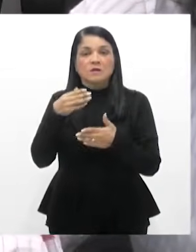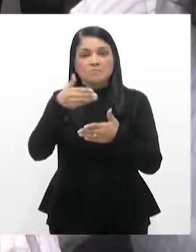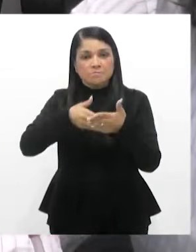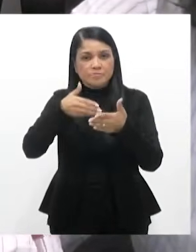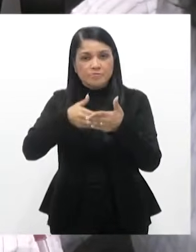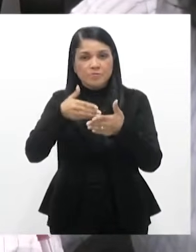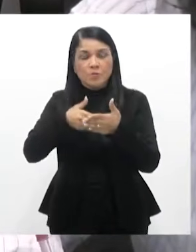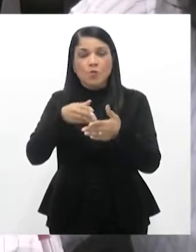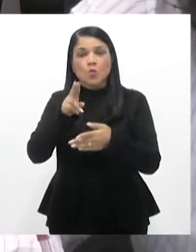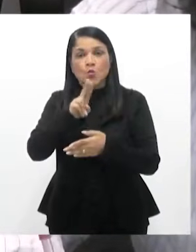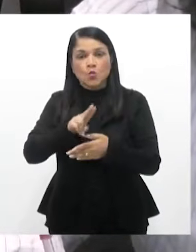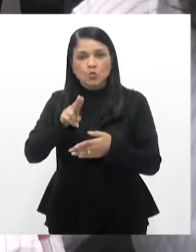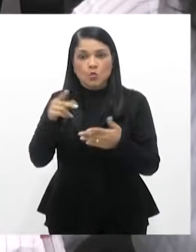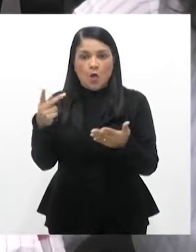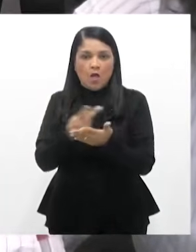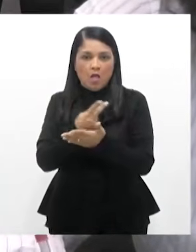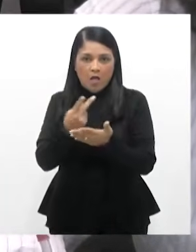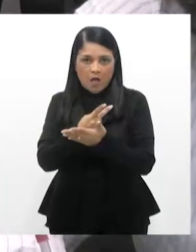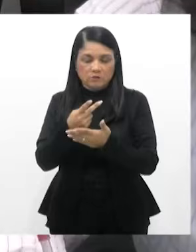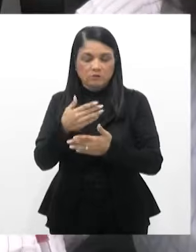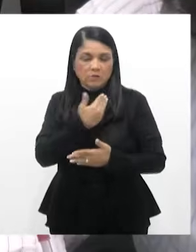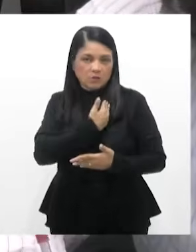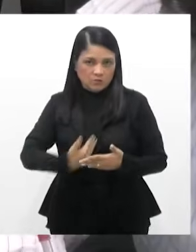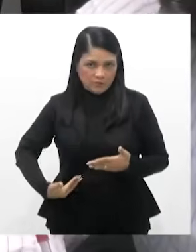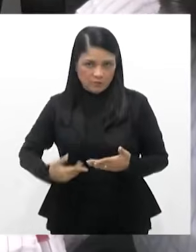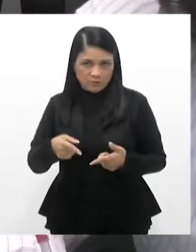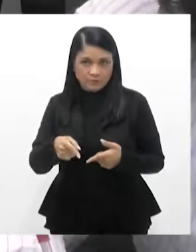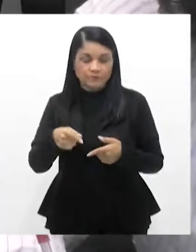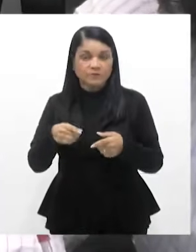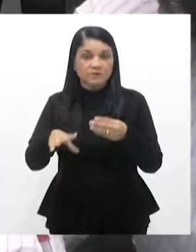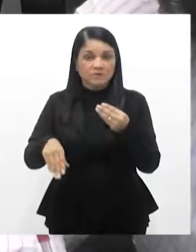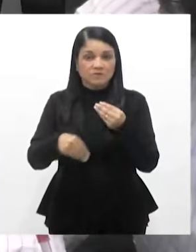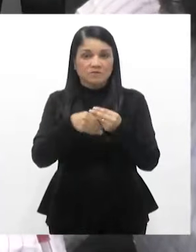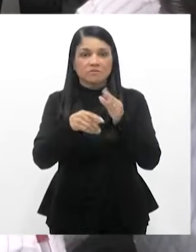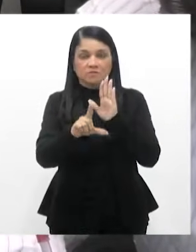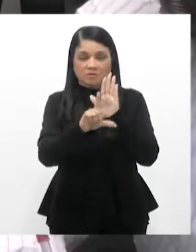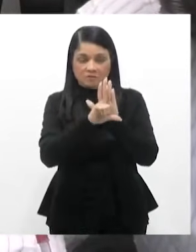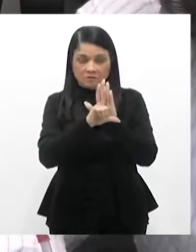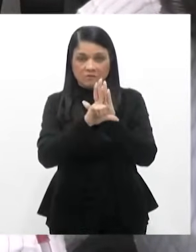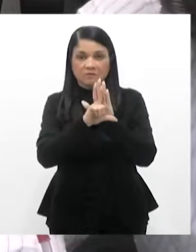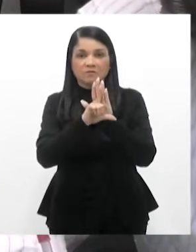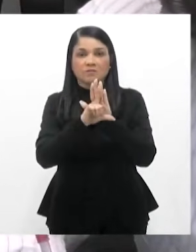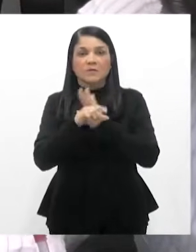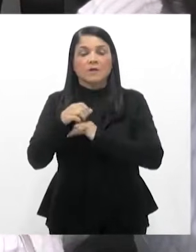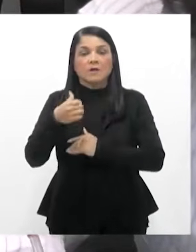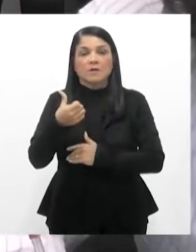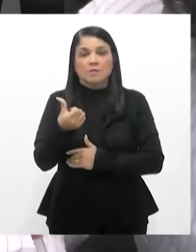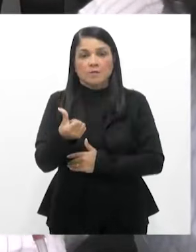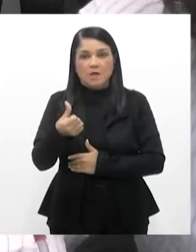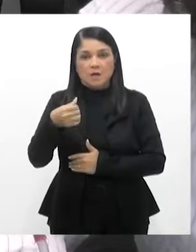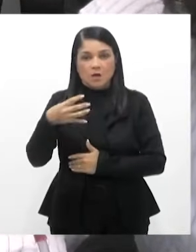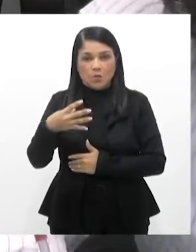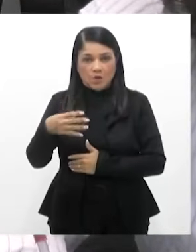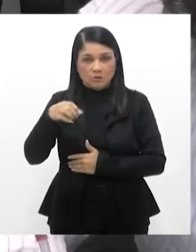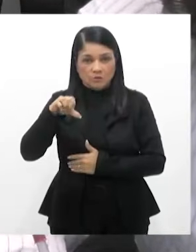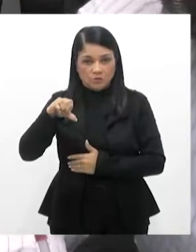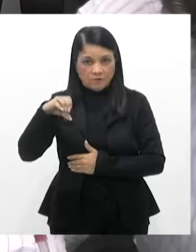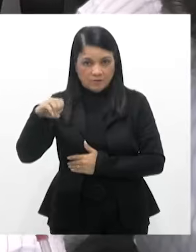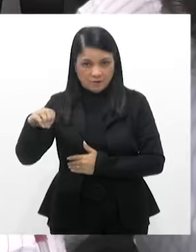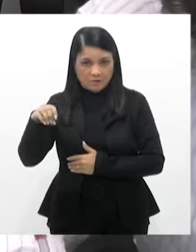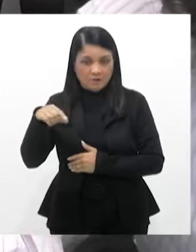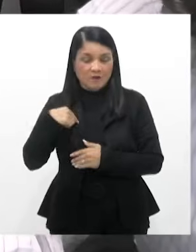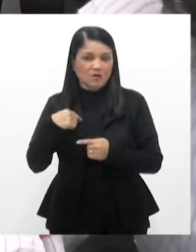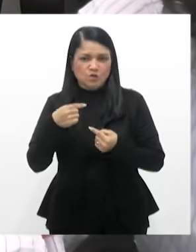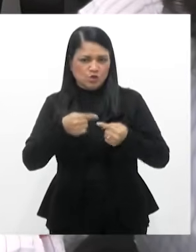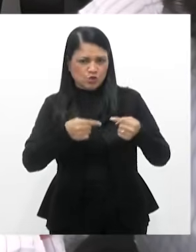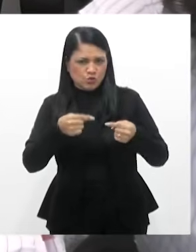máquina pública. Esse é o espírito da Lei Complementar 6490. A gente não está discutindo aqui se a Lei